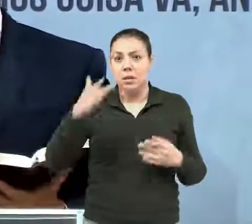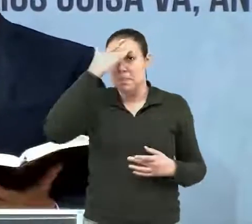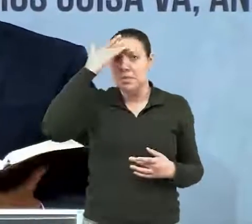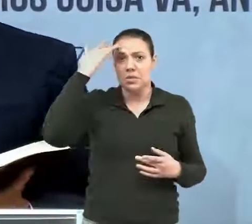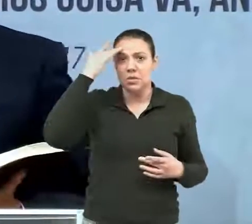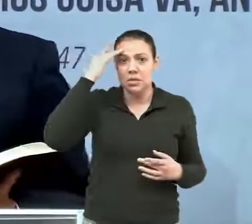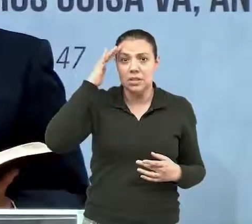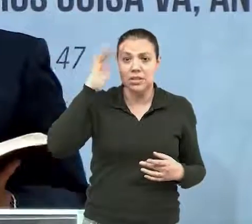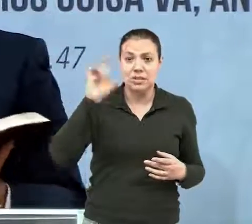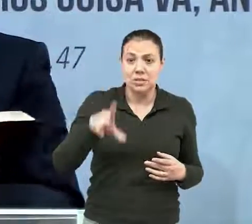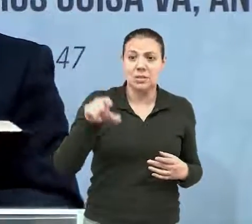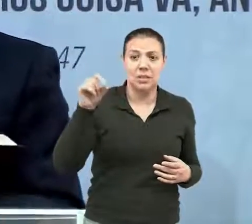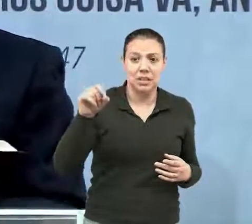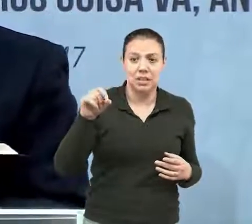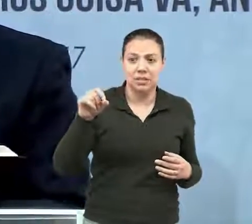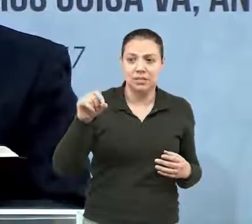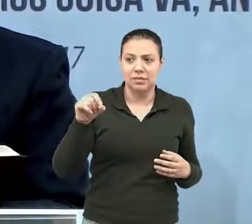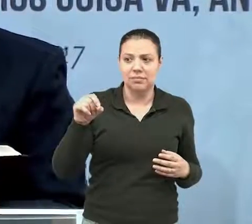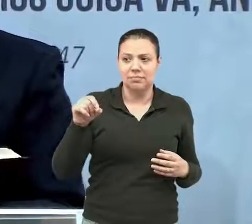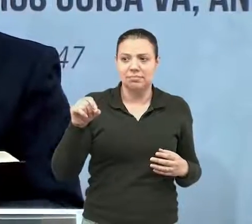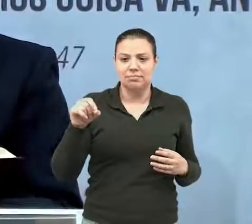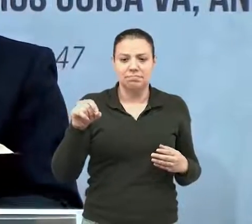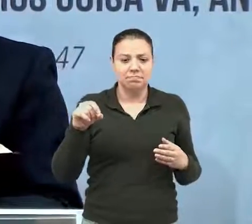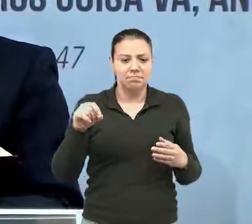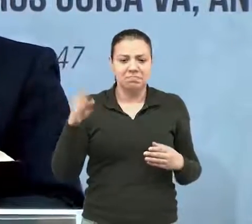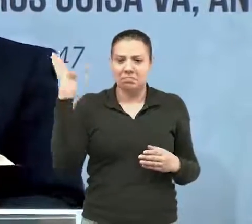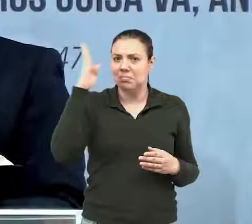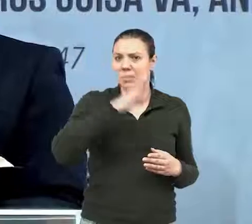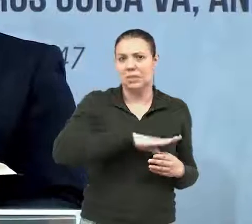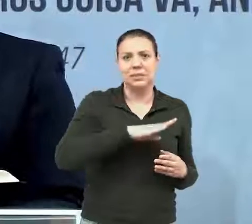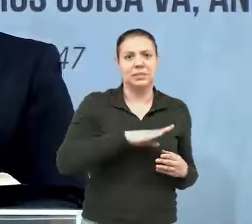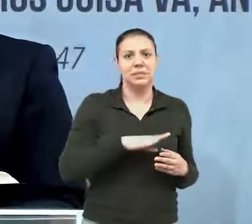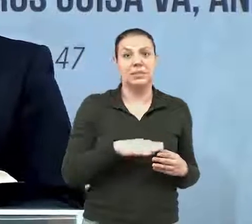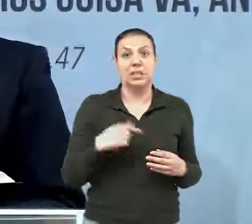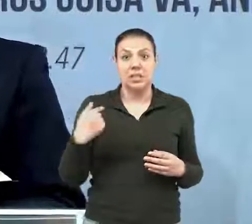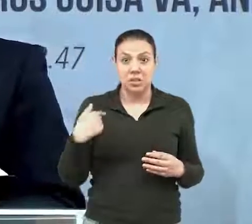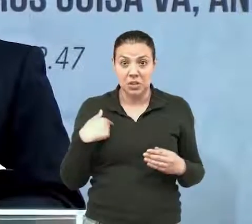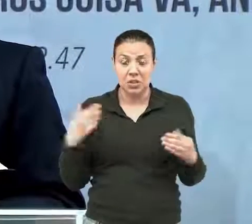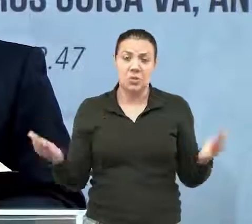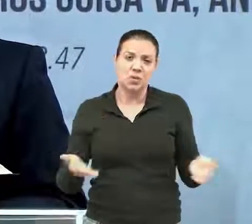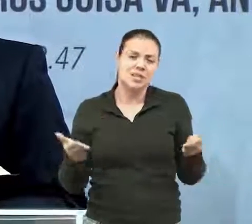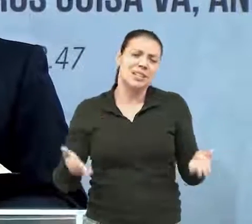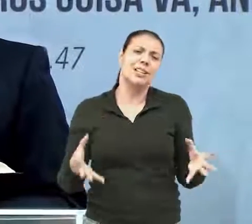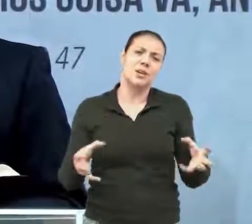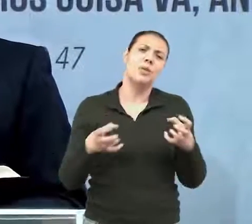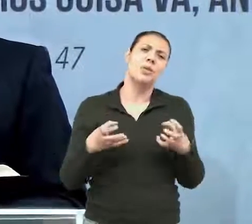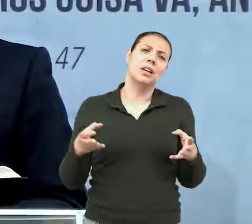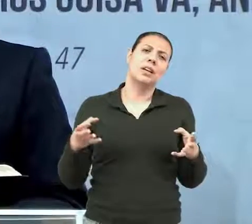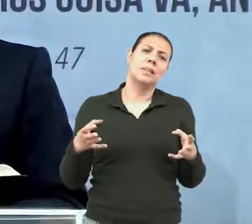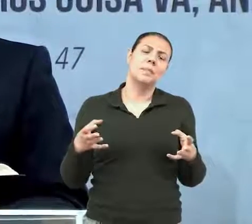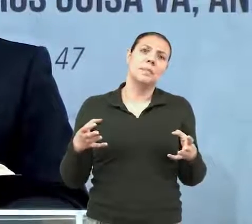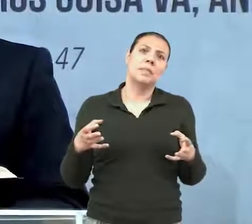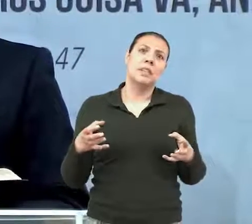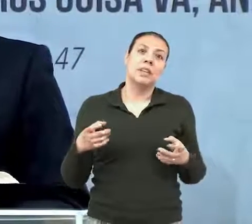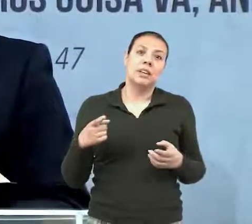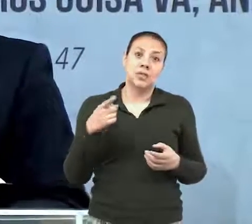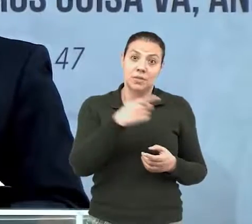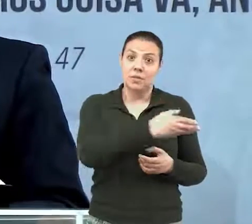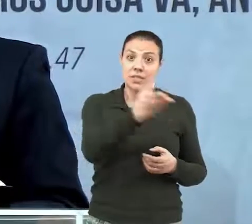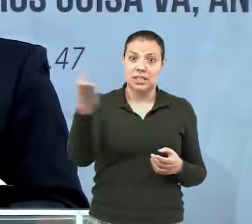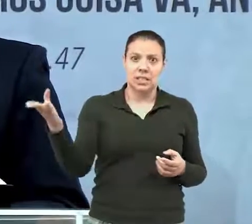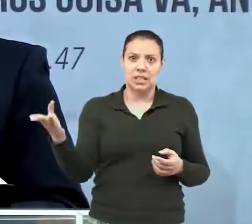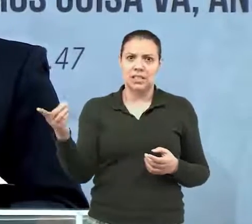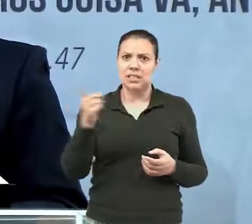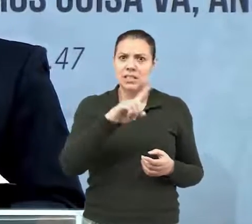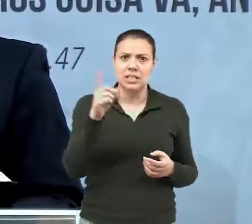derrota. E eu gostaria que você hoje alimentasse a sua alma, não com os terrores dos